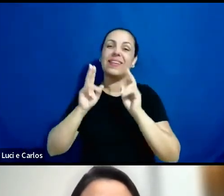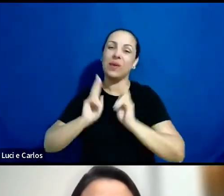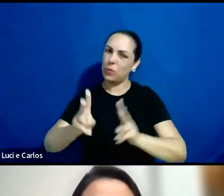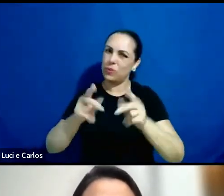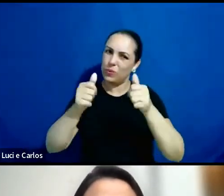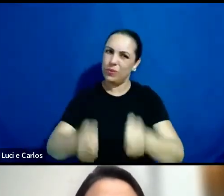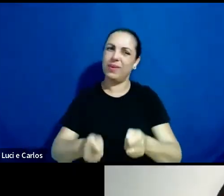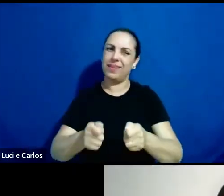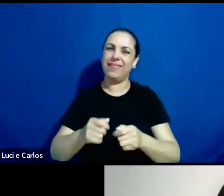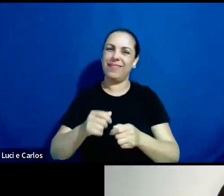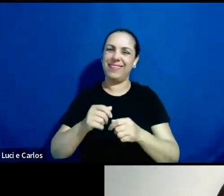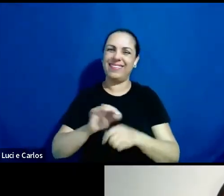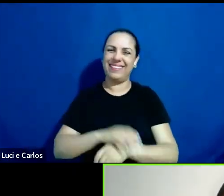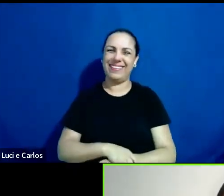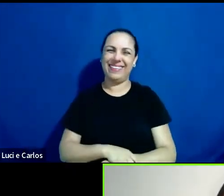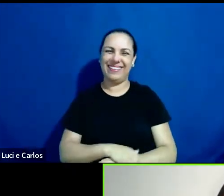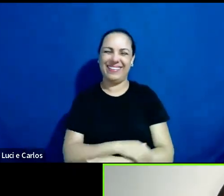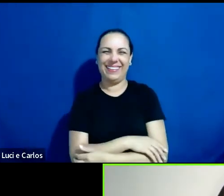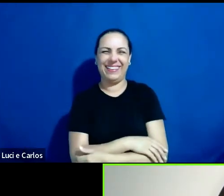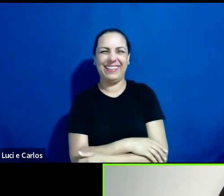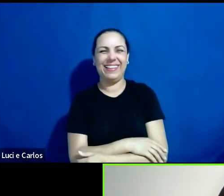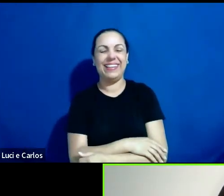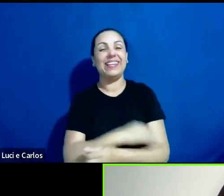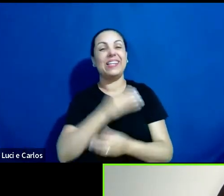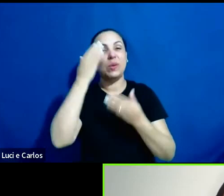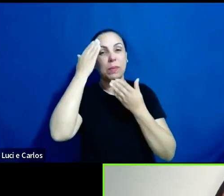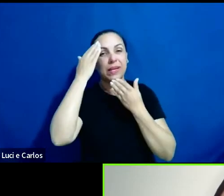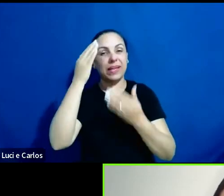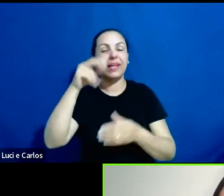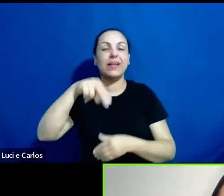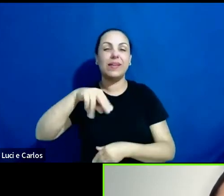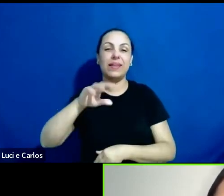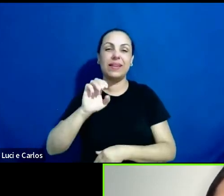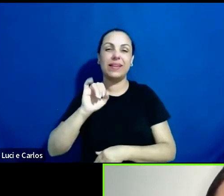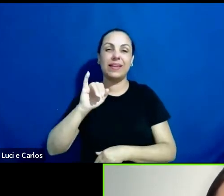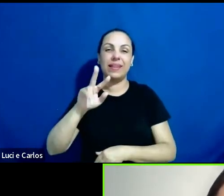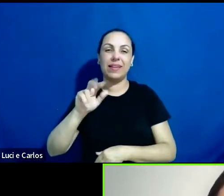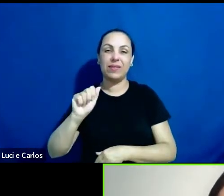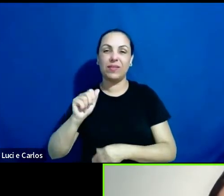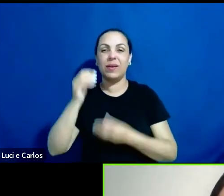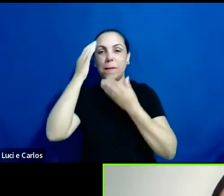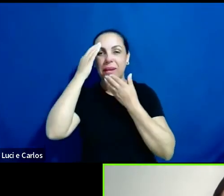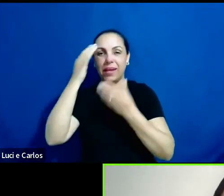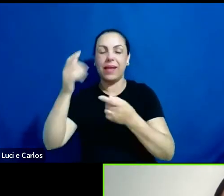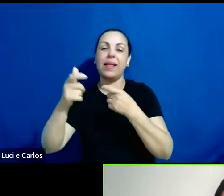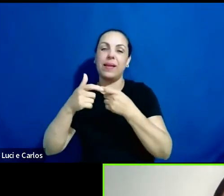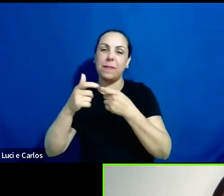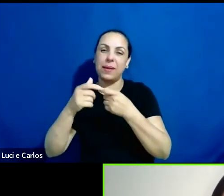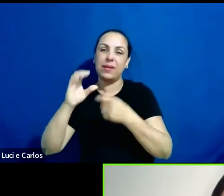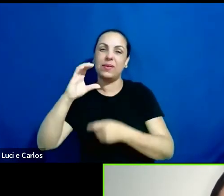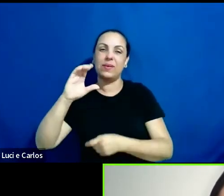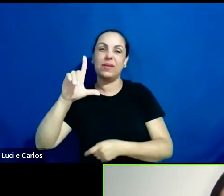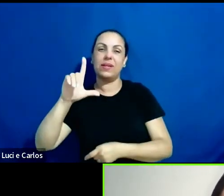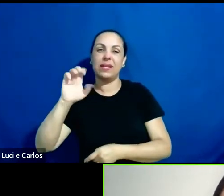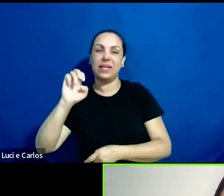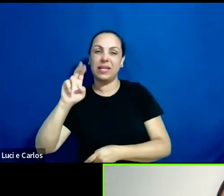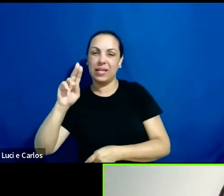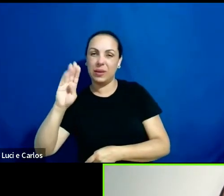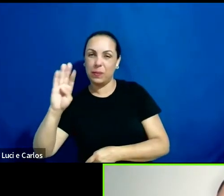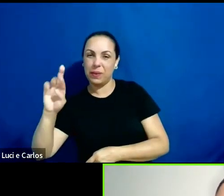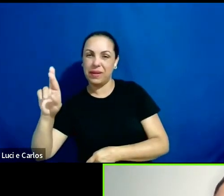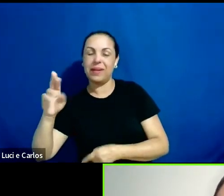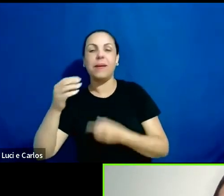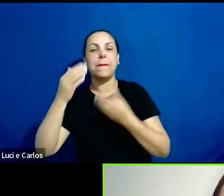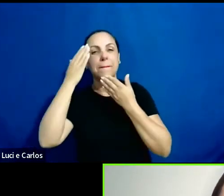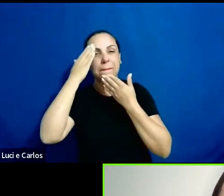pessoas. Muito obrigado, Neiva. Muito obrigado, doutor Kleuber. Essa aula foi maravilhosa, foi uma